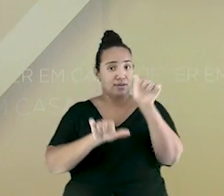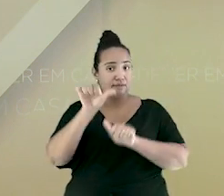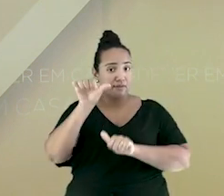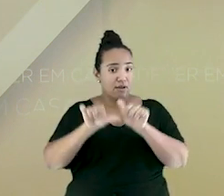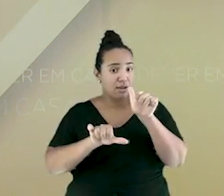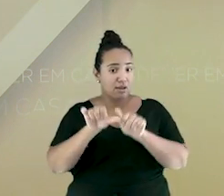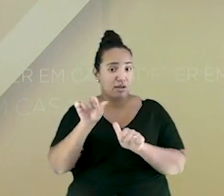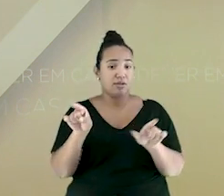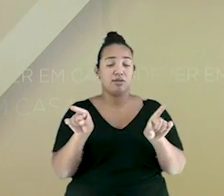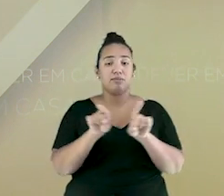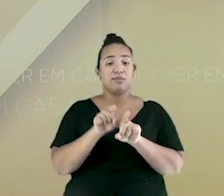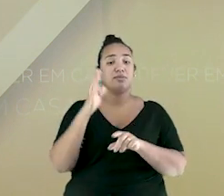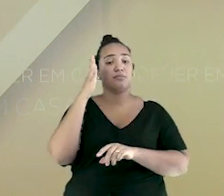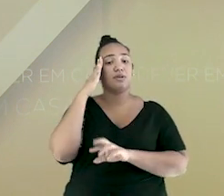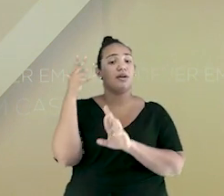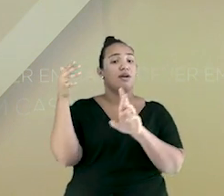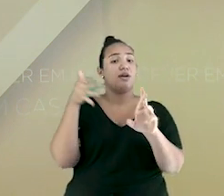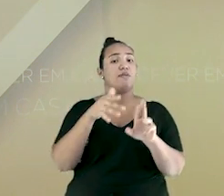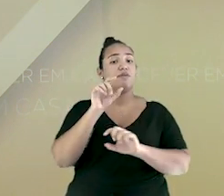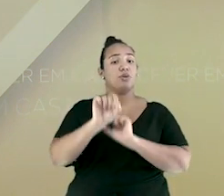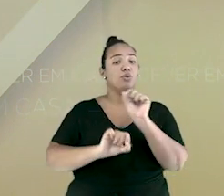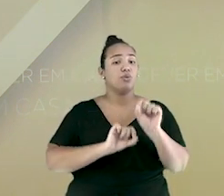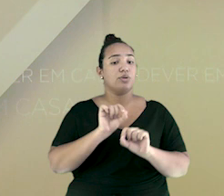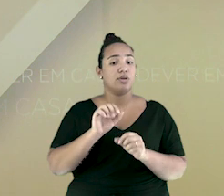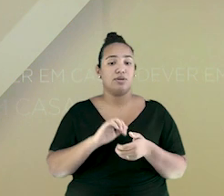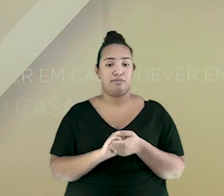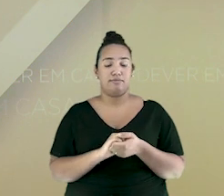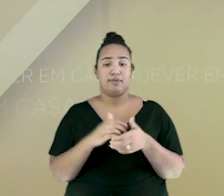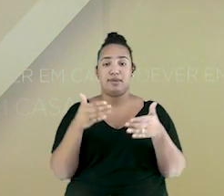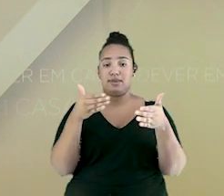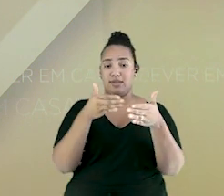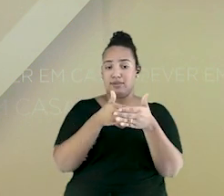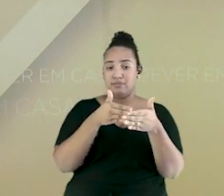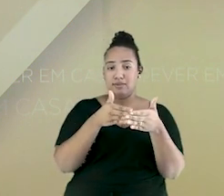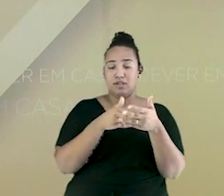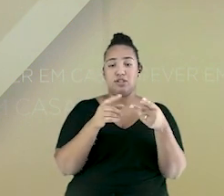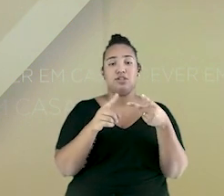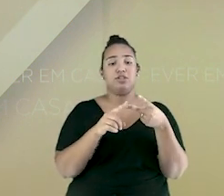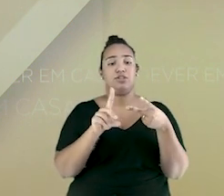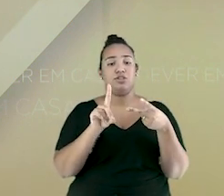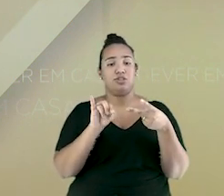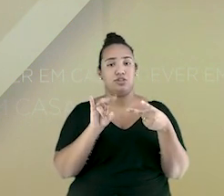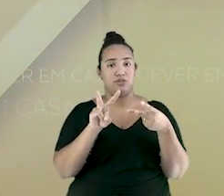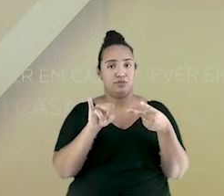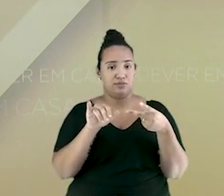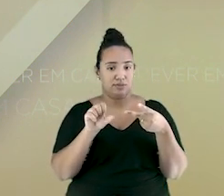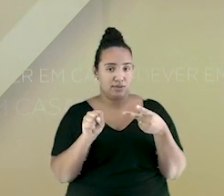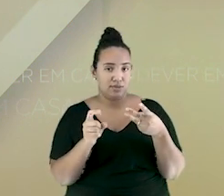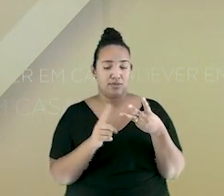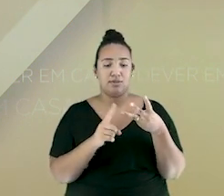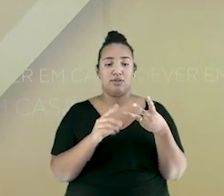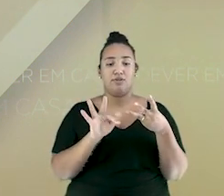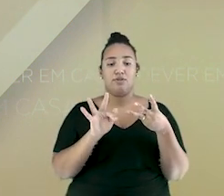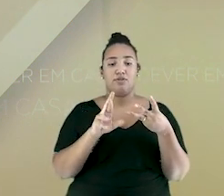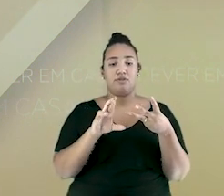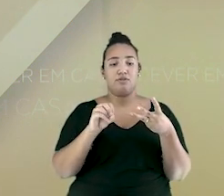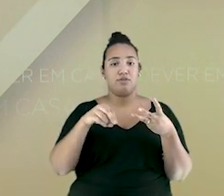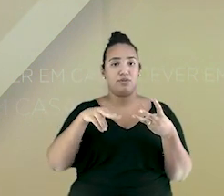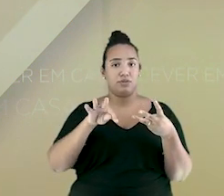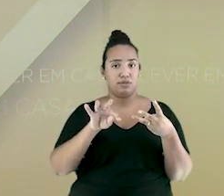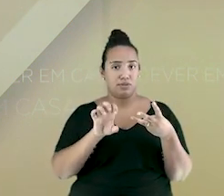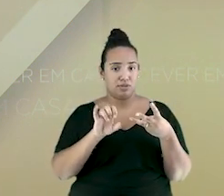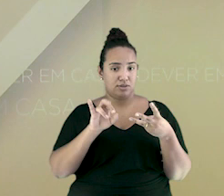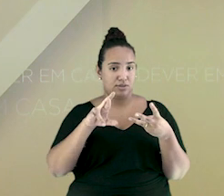e identificar ao que elas se referem. Limite, divisa ou fronteira. A primeira está